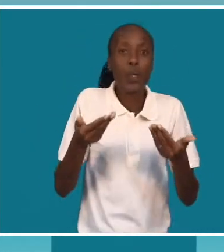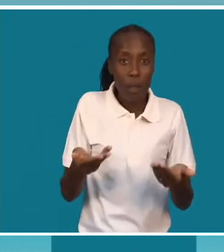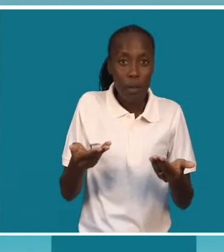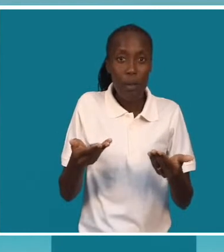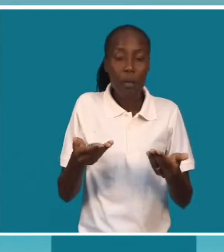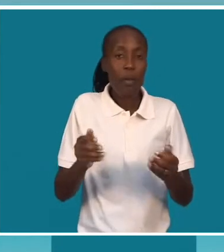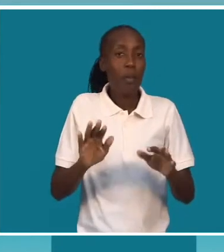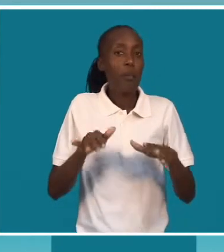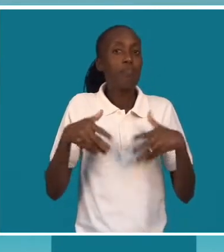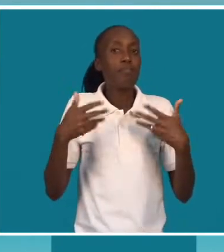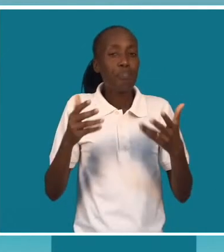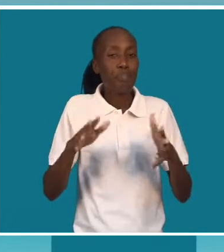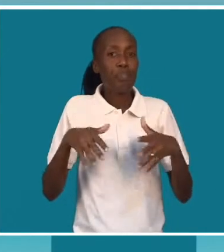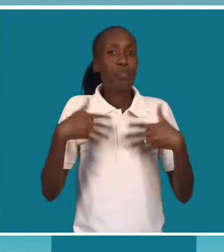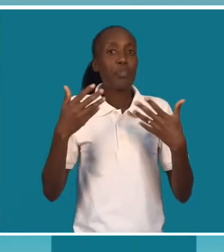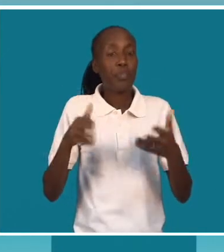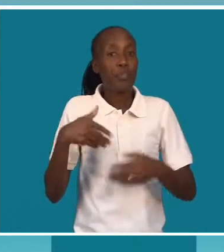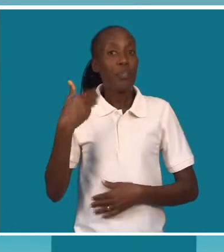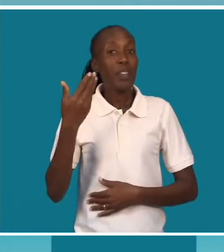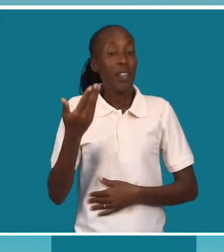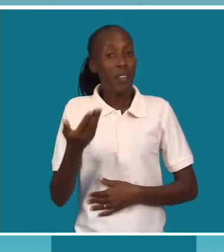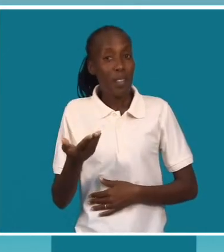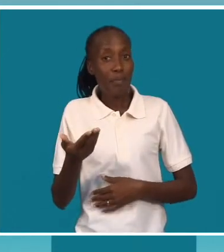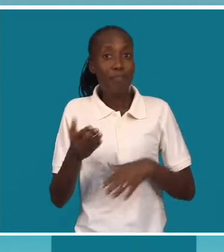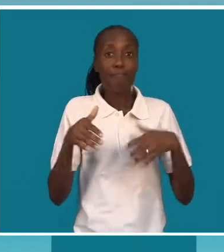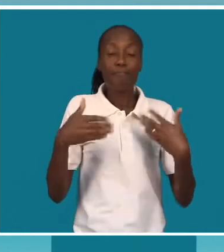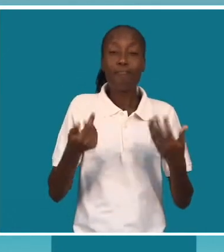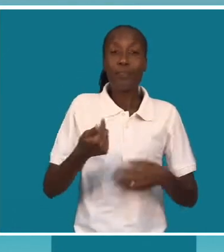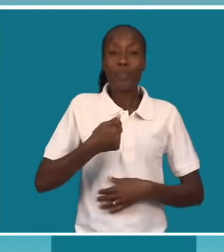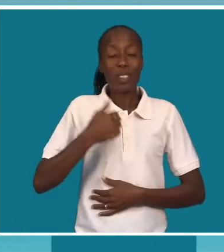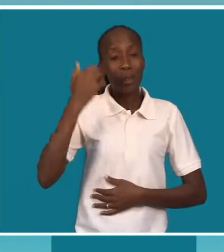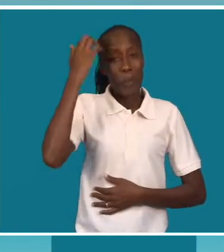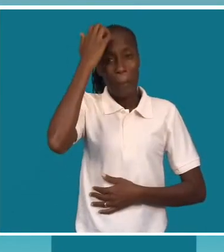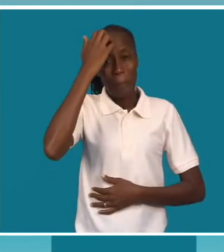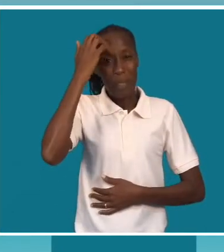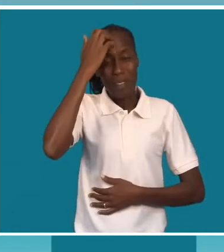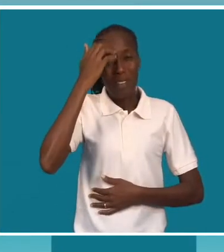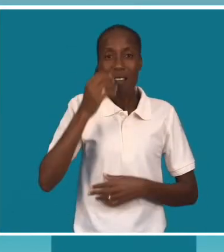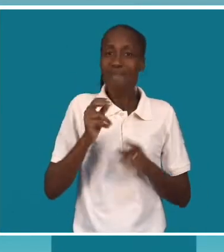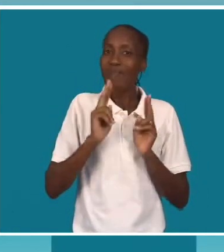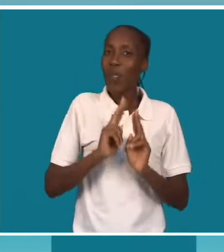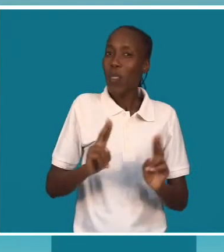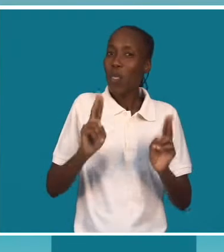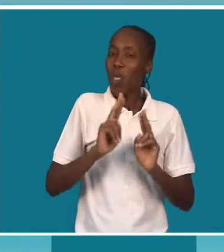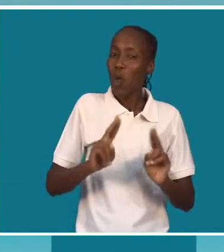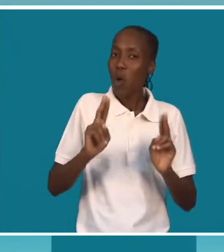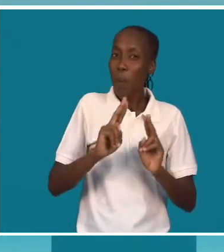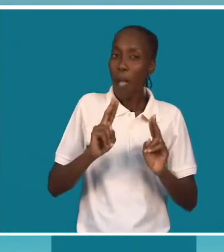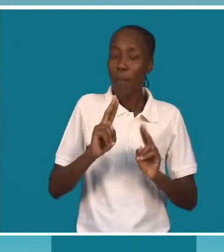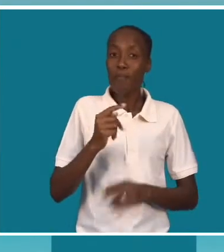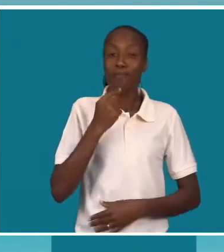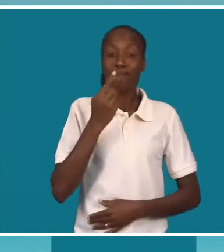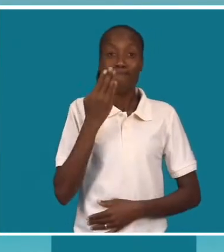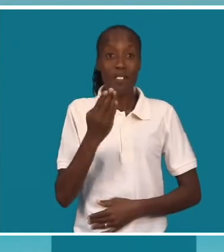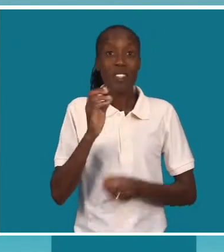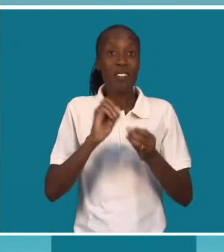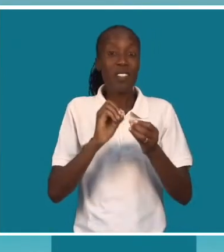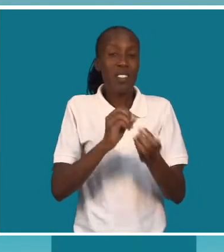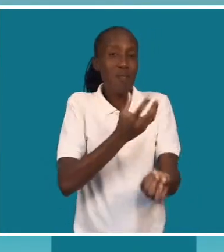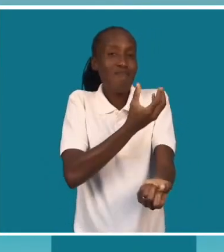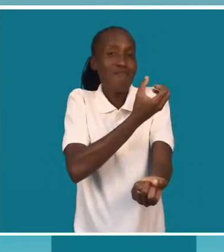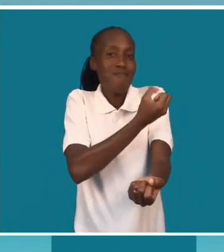acontecendo. Epa, e daí, eu a pensar que é anormal. Foram me dizer, a minha tensão